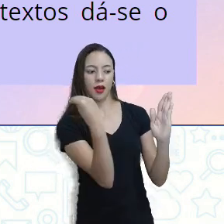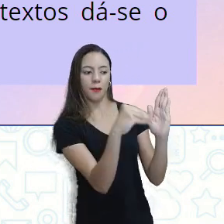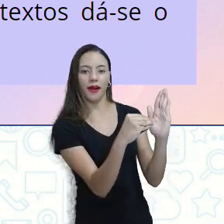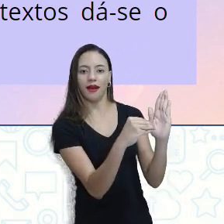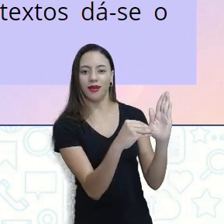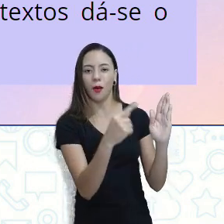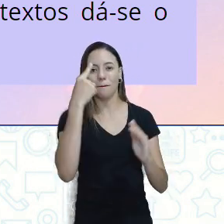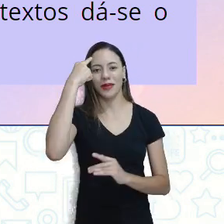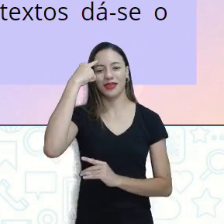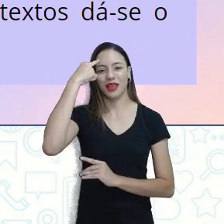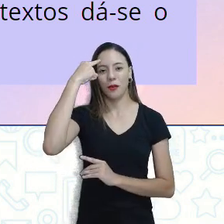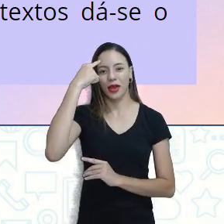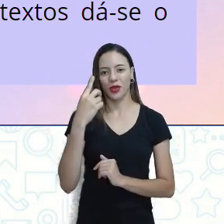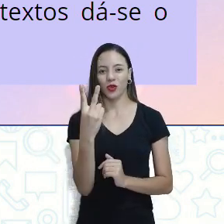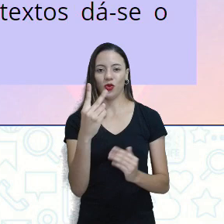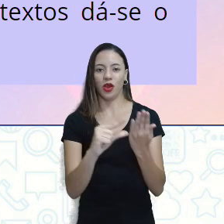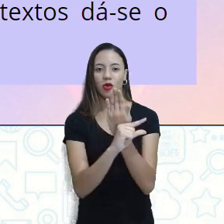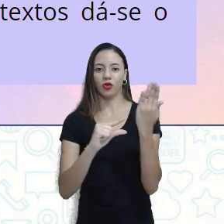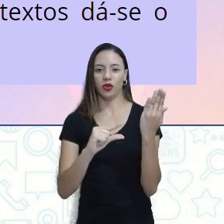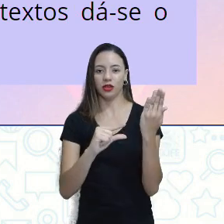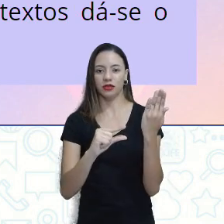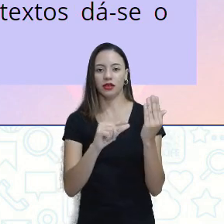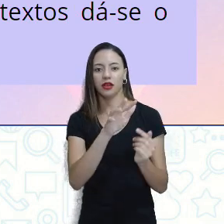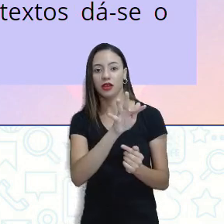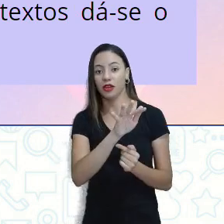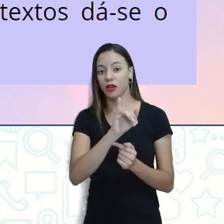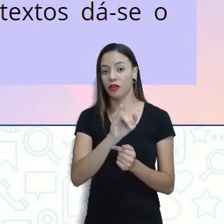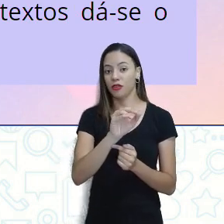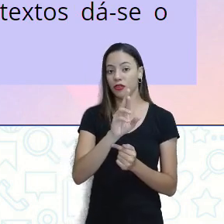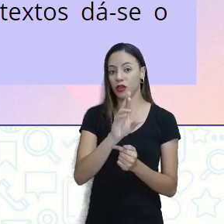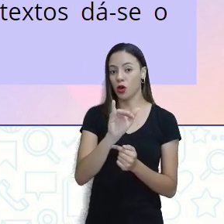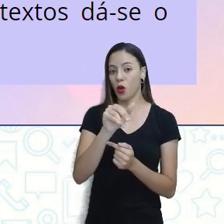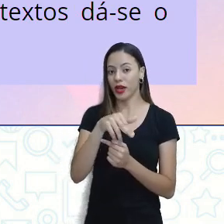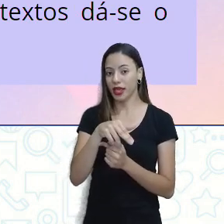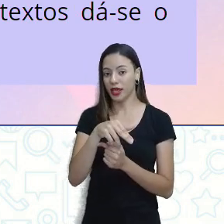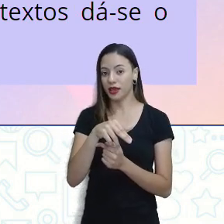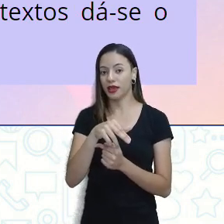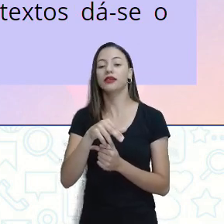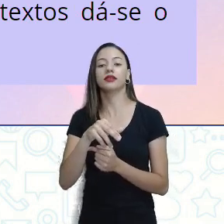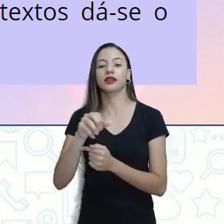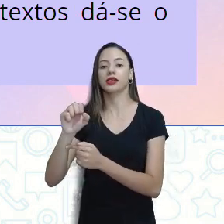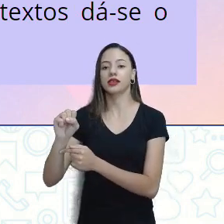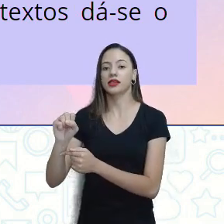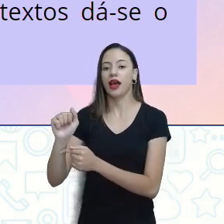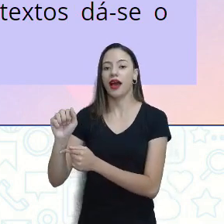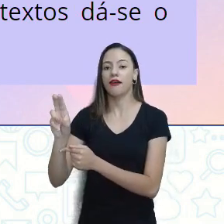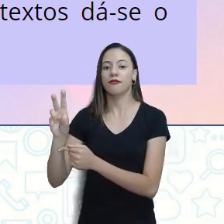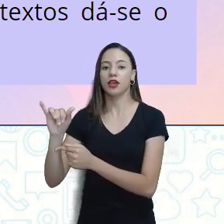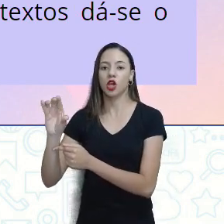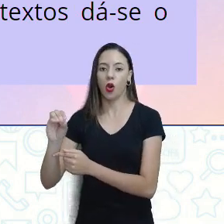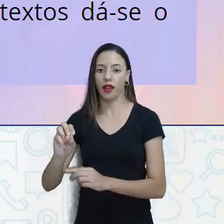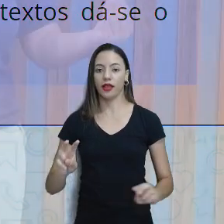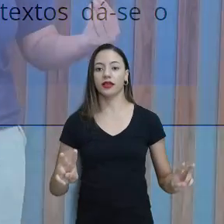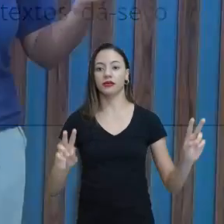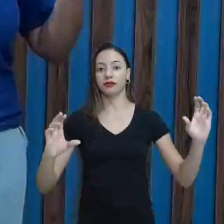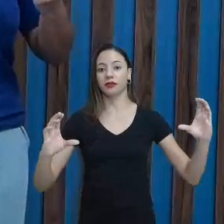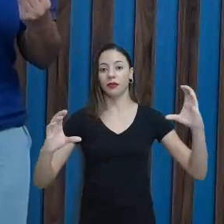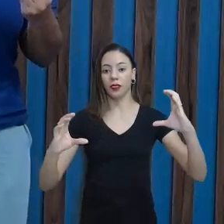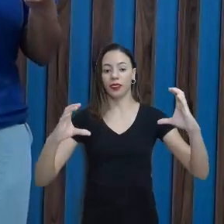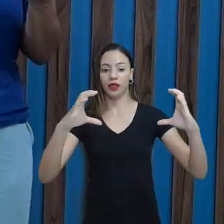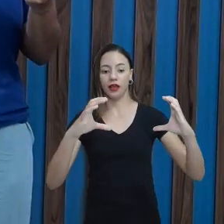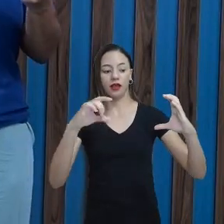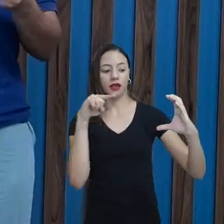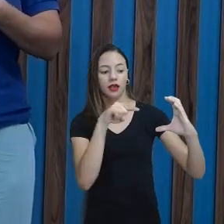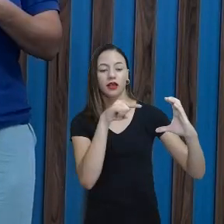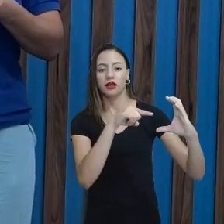vou citar. Fiorin Saffioli. Entre parênteses, eu preciso colocar a data. A data do quê?